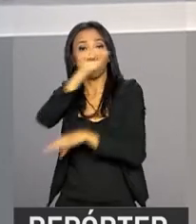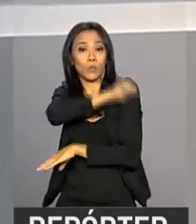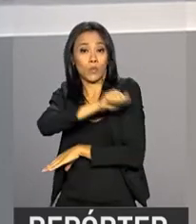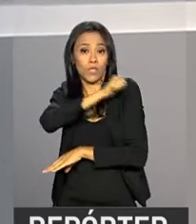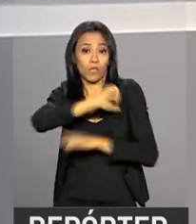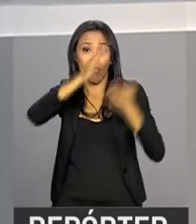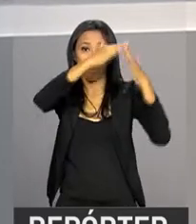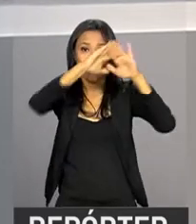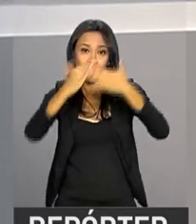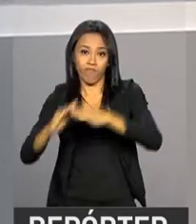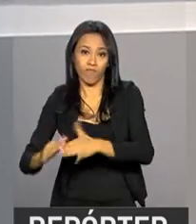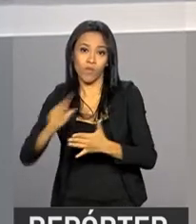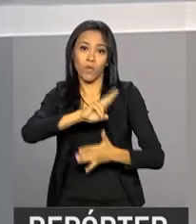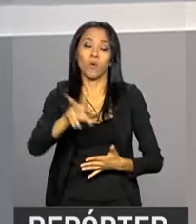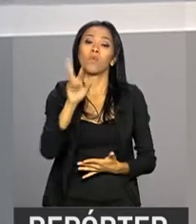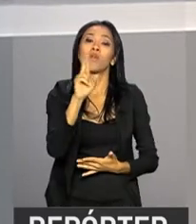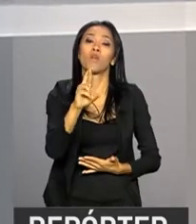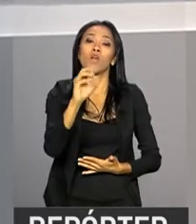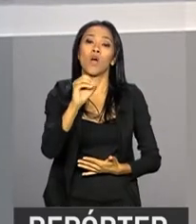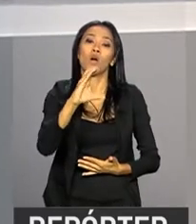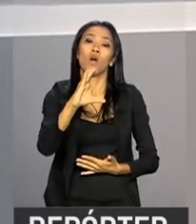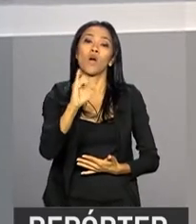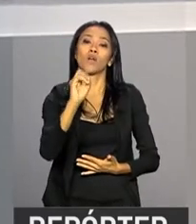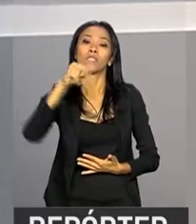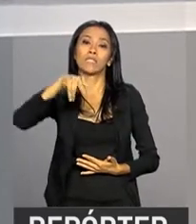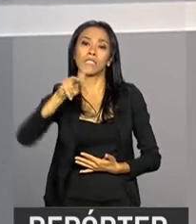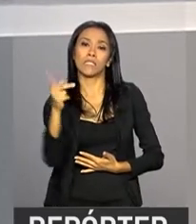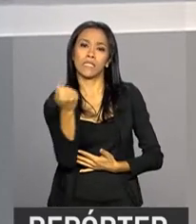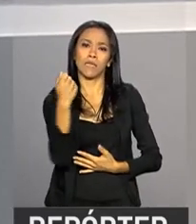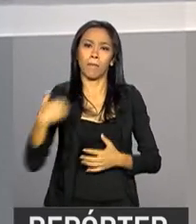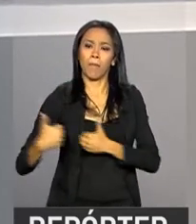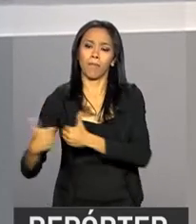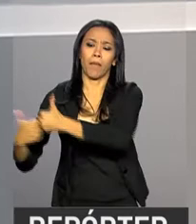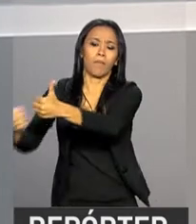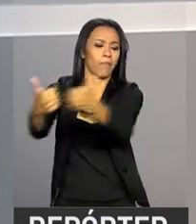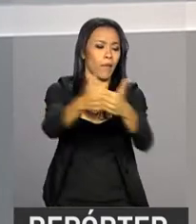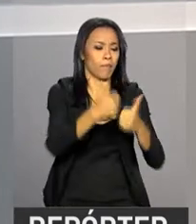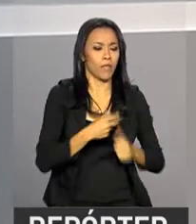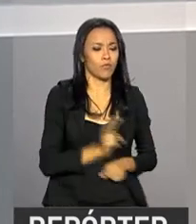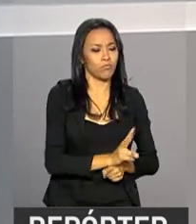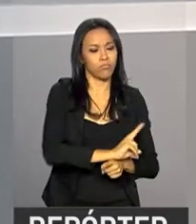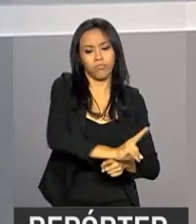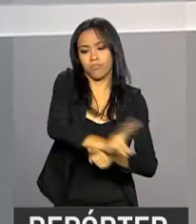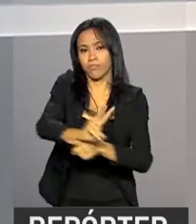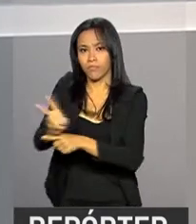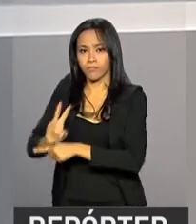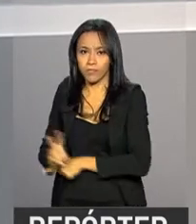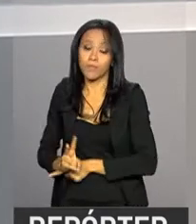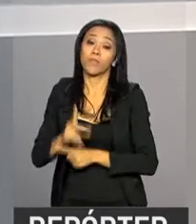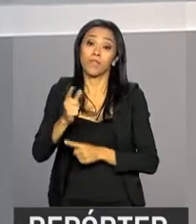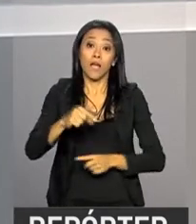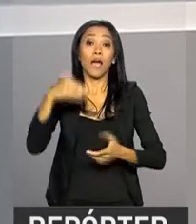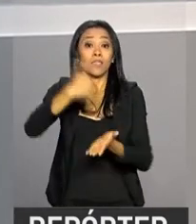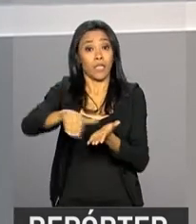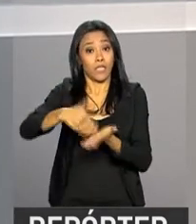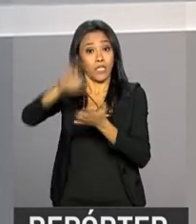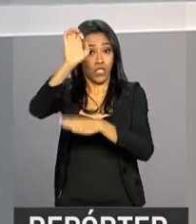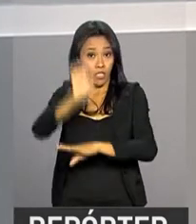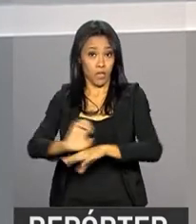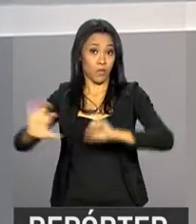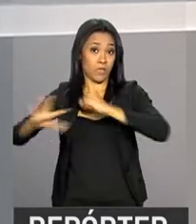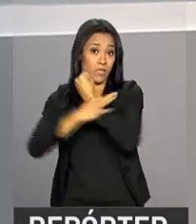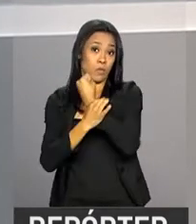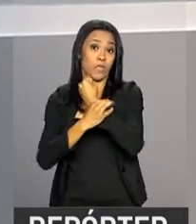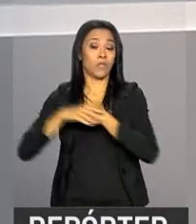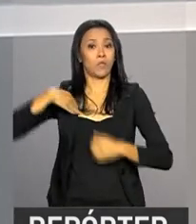para auxiliar a polícia em buscas no entorno da favela segundo a secretaria estadual de segurança os militares dão